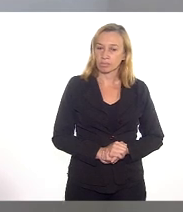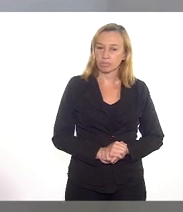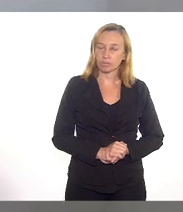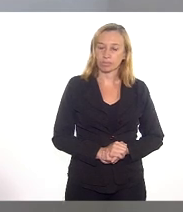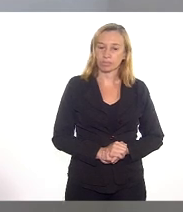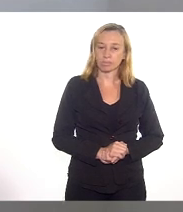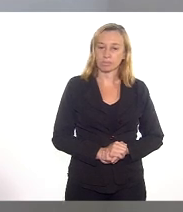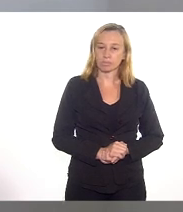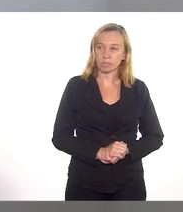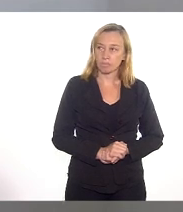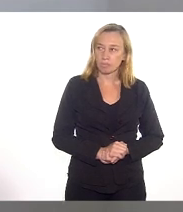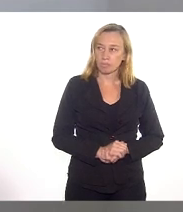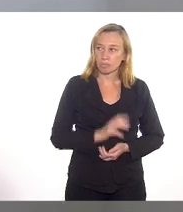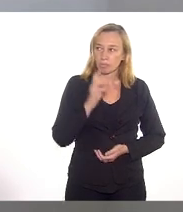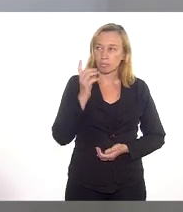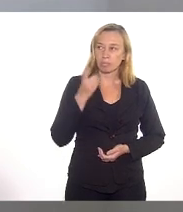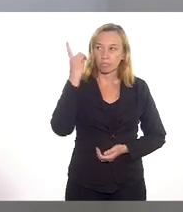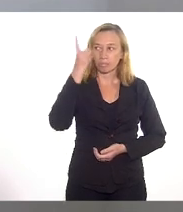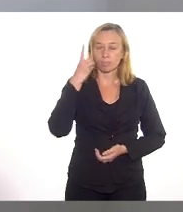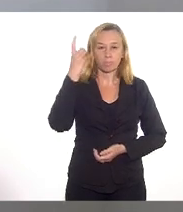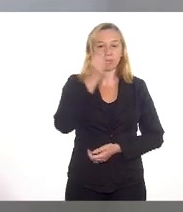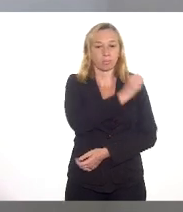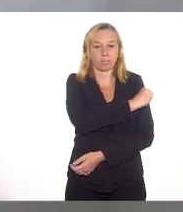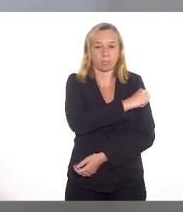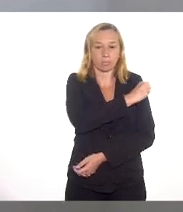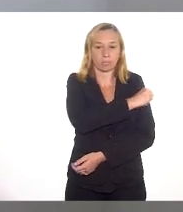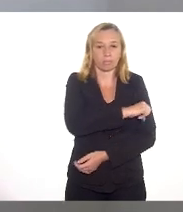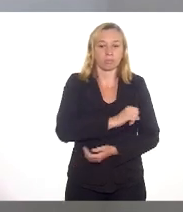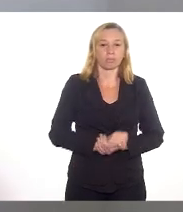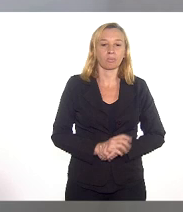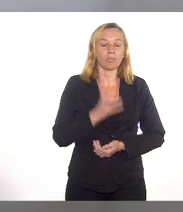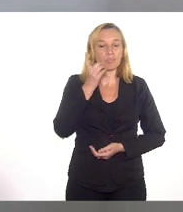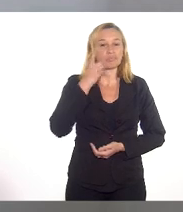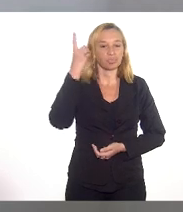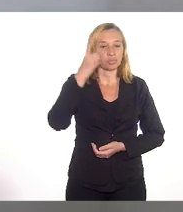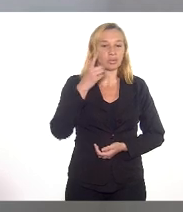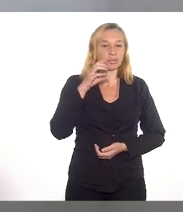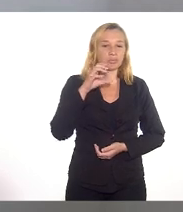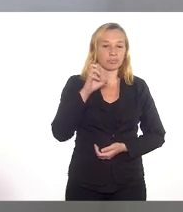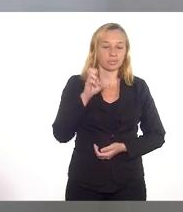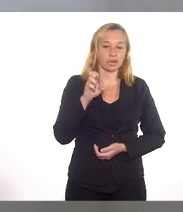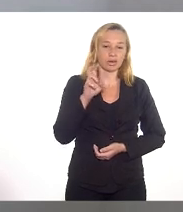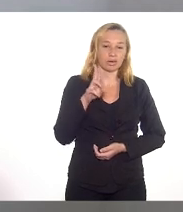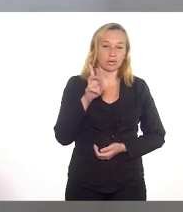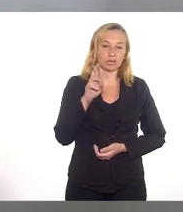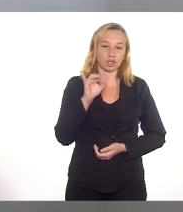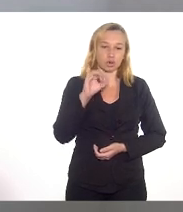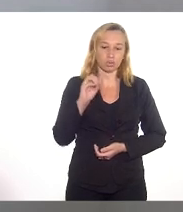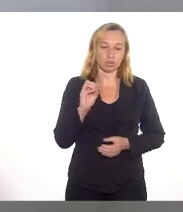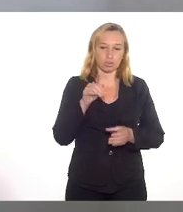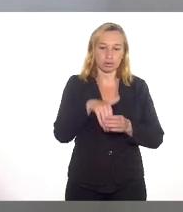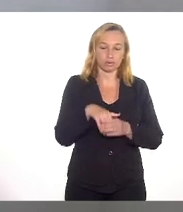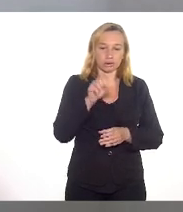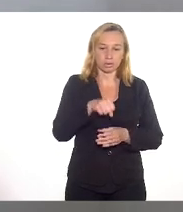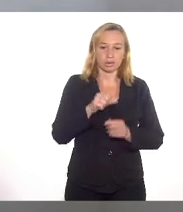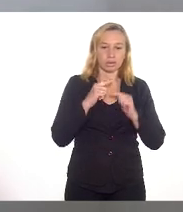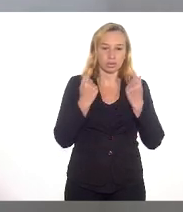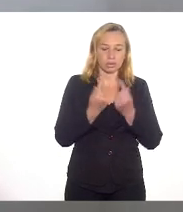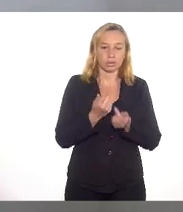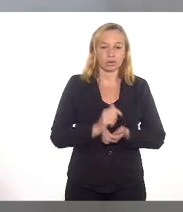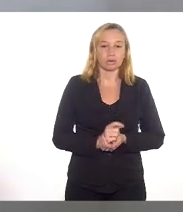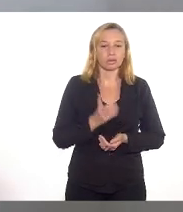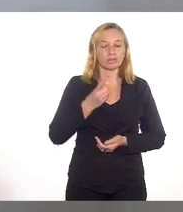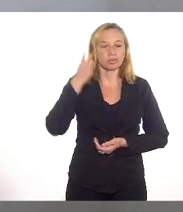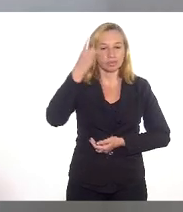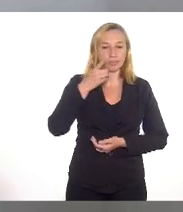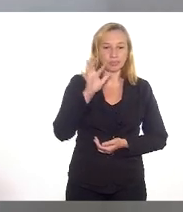Deputada enfermeira Rejane. Deputado Eurico Júnior votou sim. Deputado